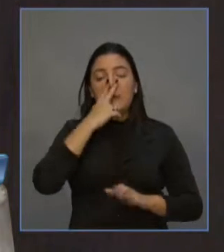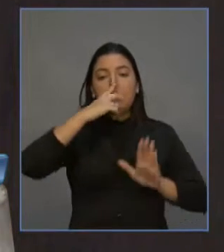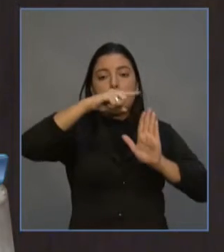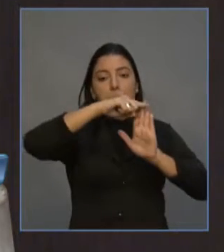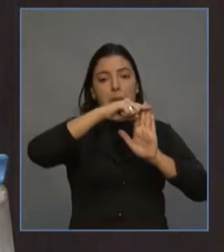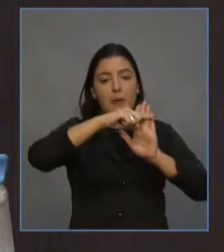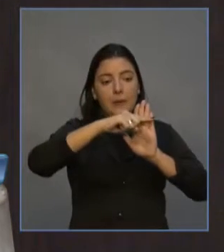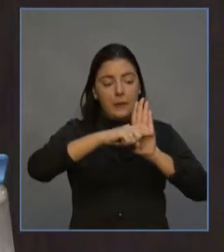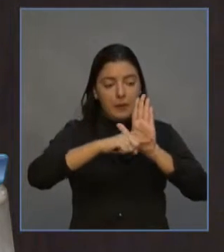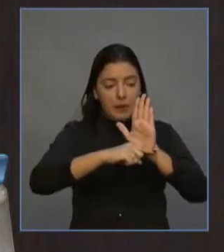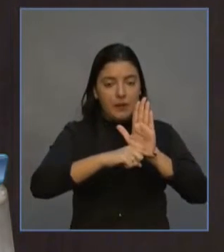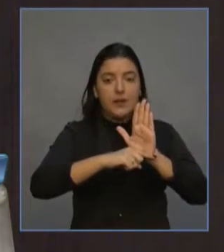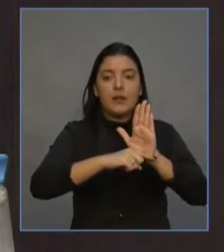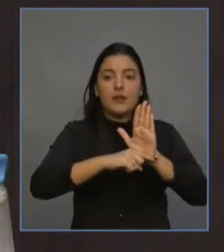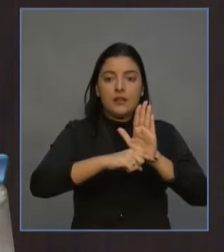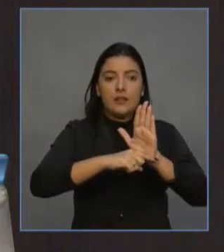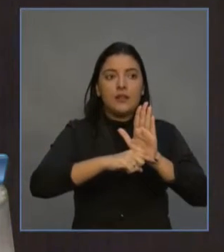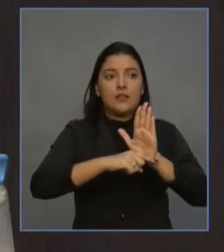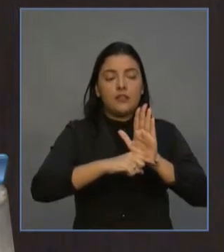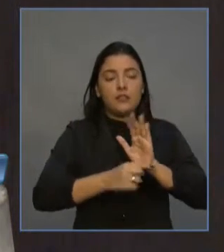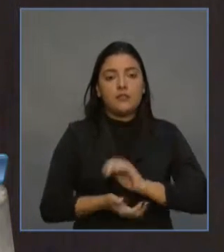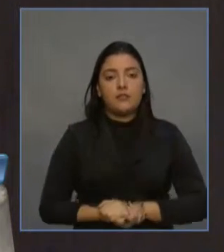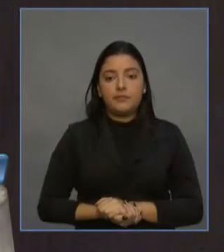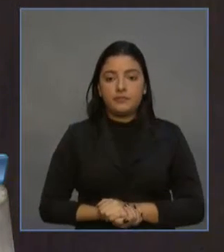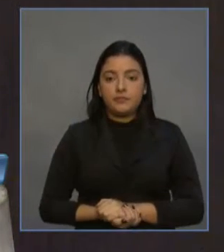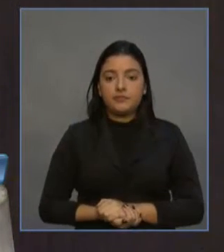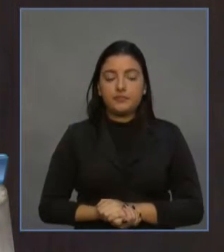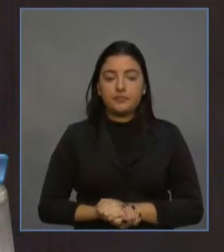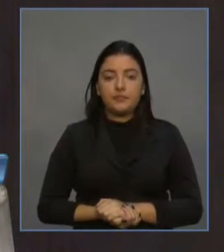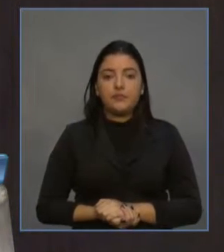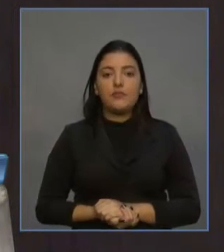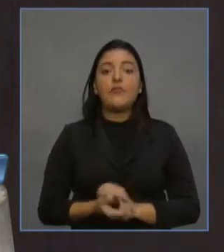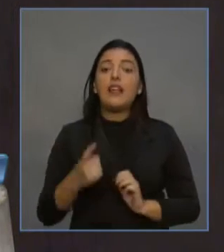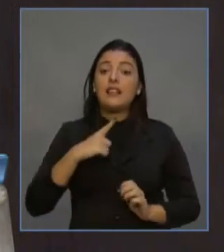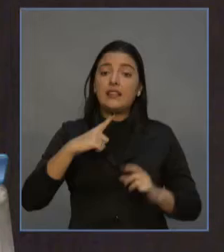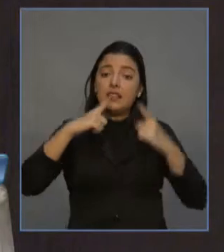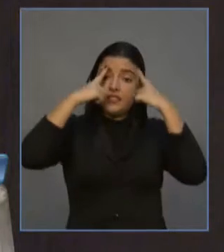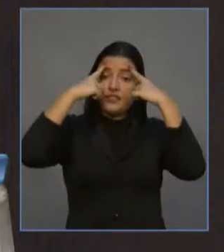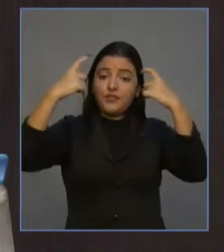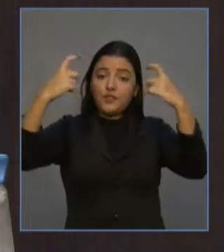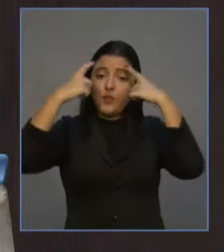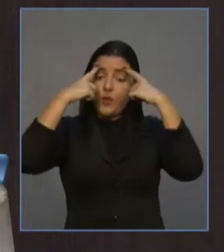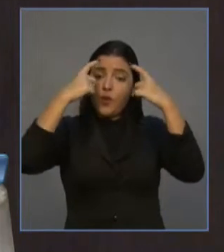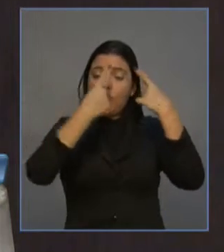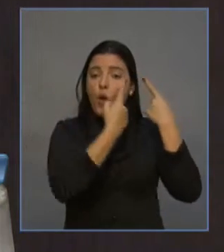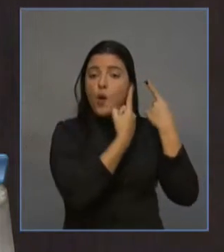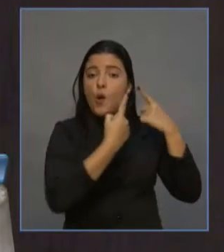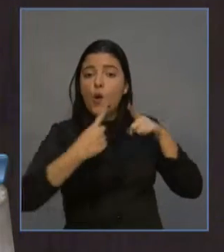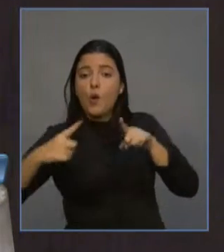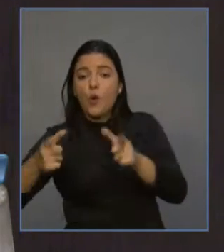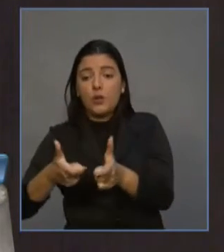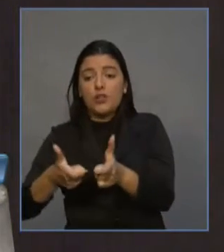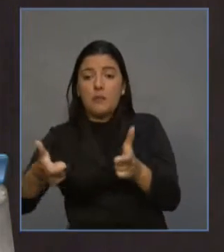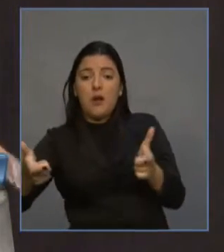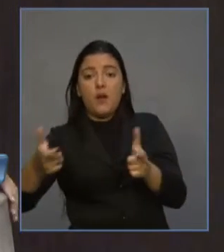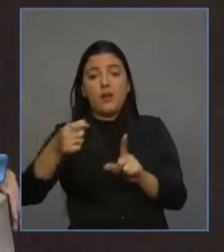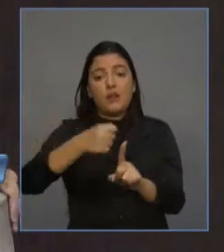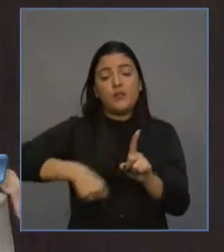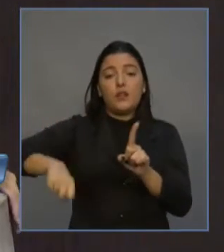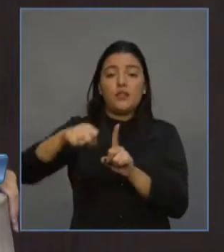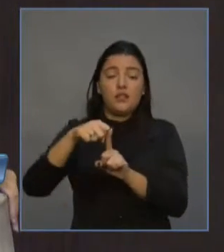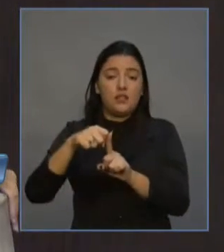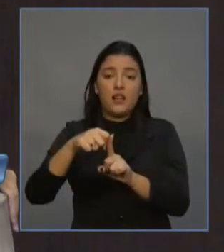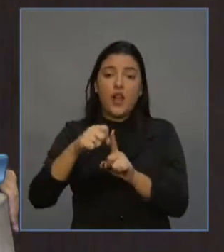programa de uma brutal violência contra as maiorias sociais, sem